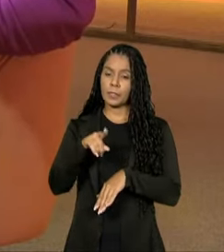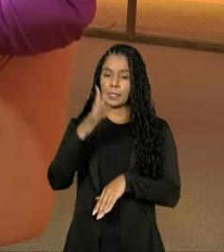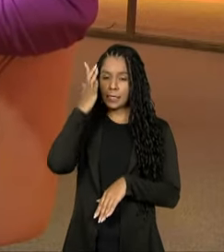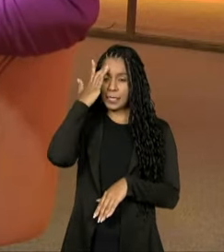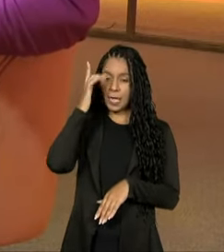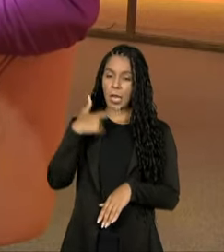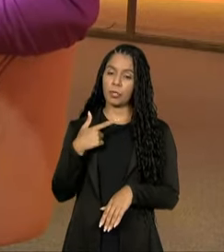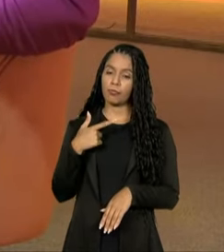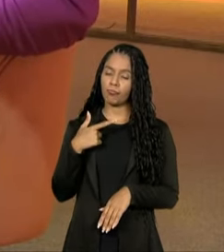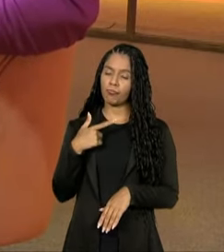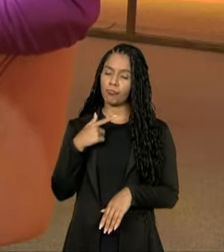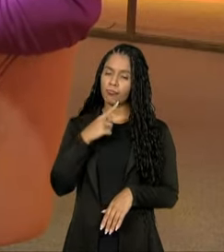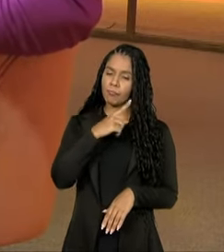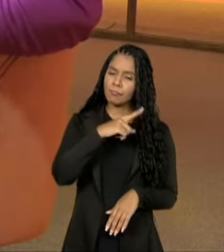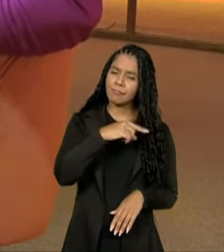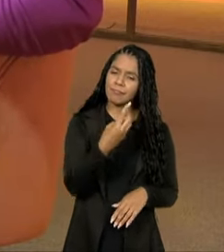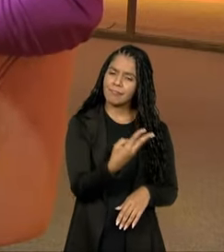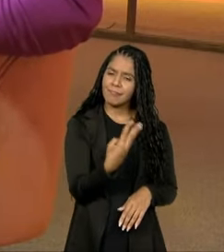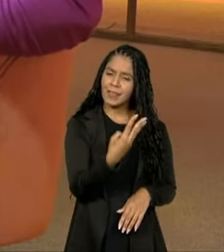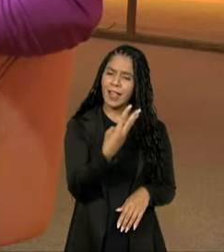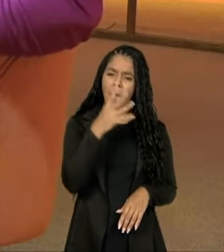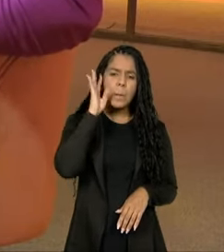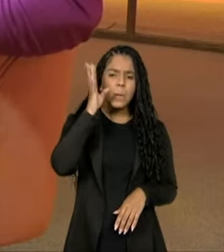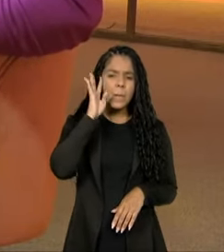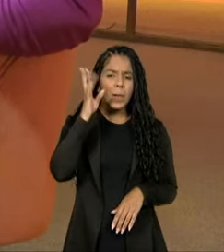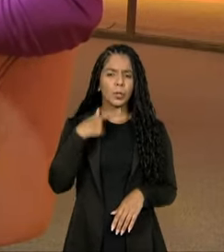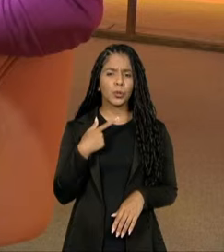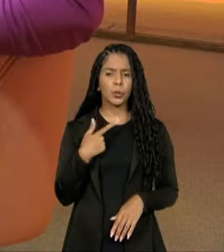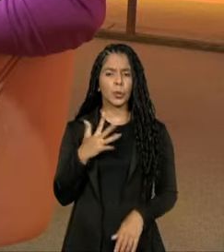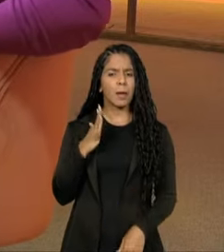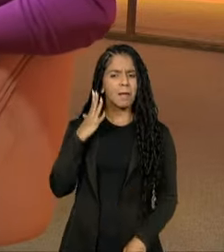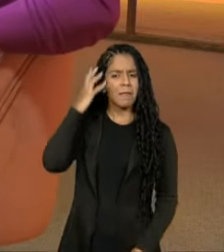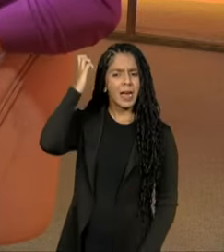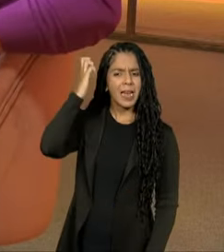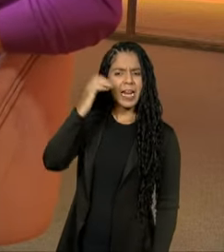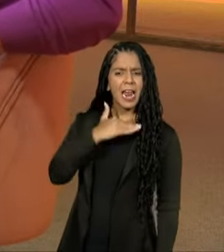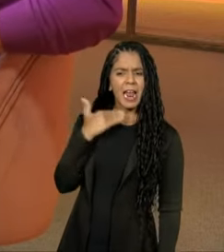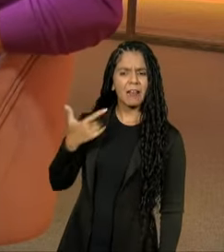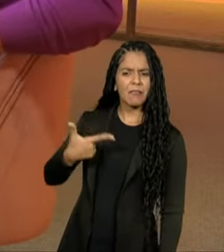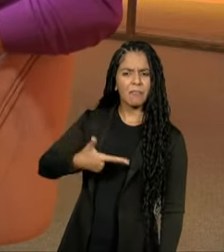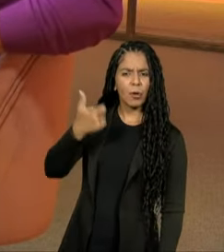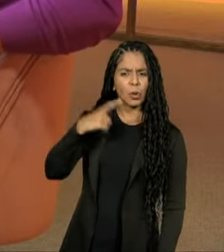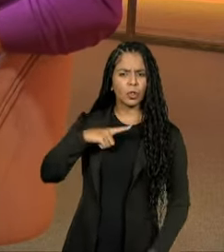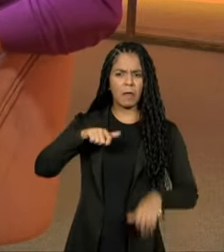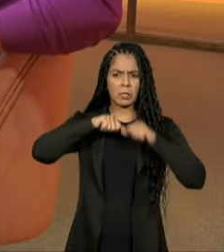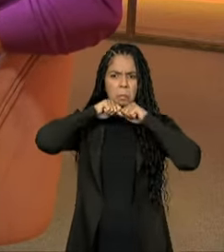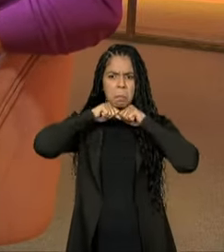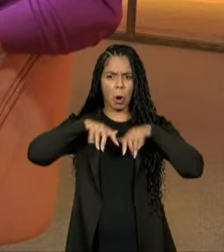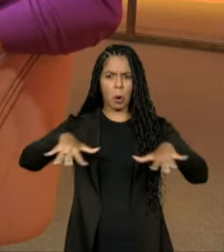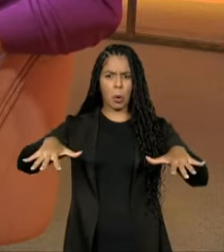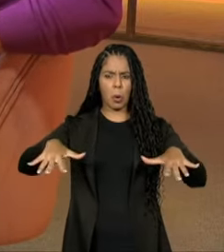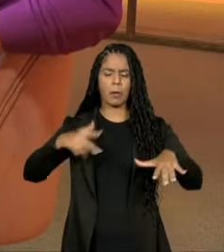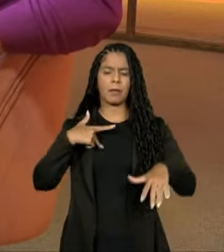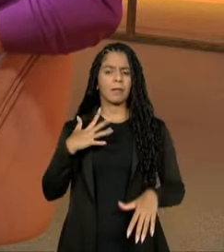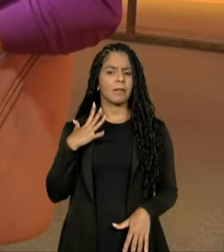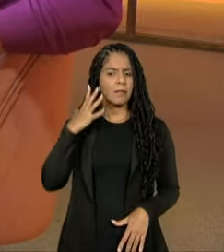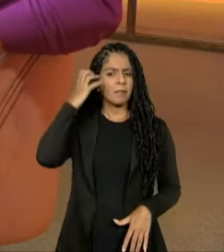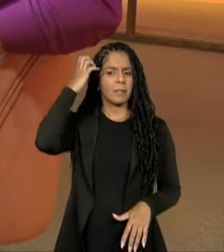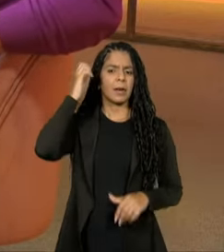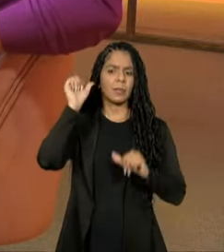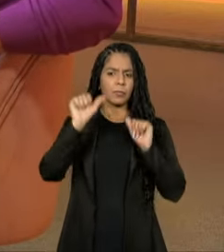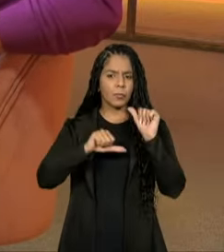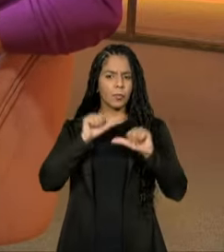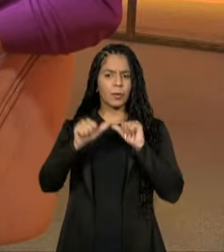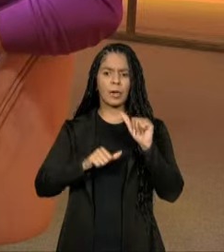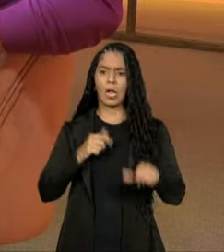que eles em algum momento imaginaram que a morte da Marielle, esse assassinato, tivesse essa repercussão, que Marielle fosse se transformar